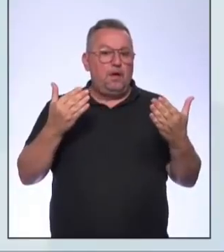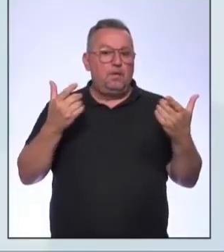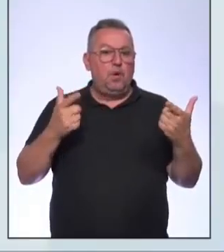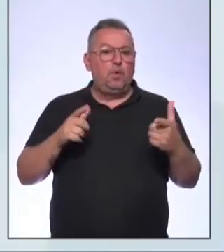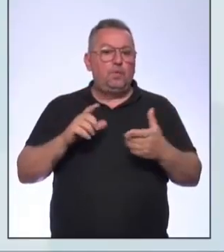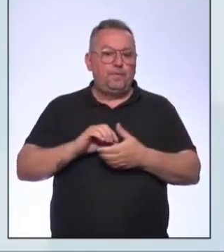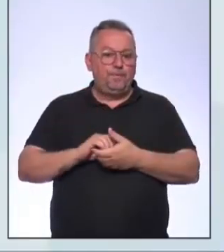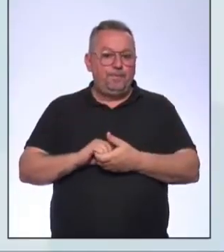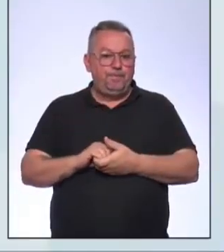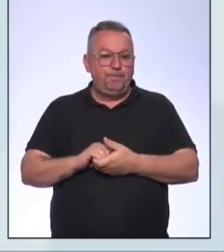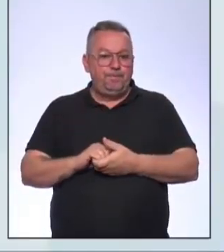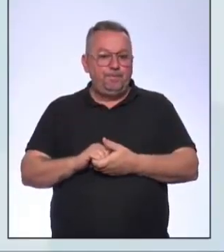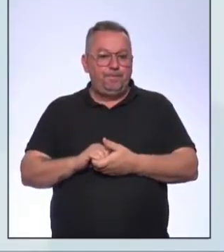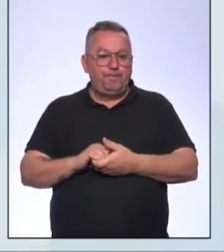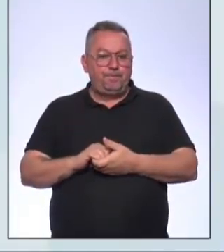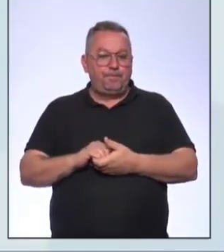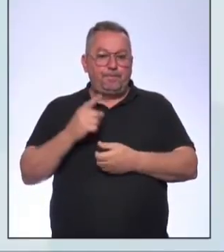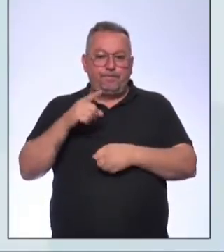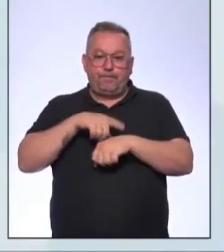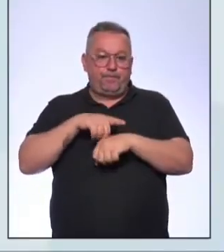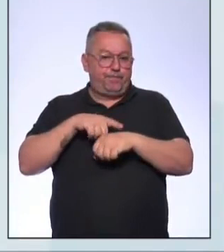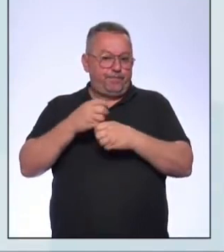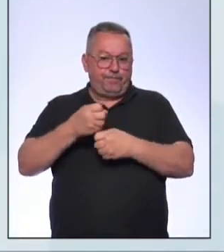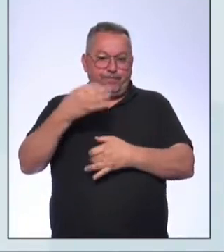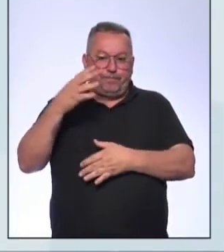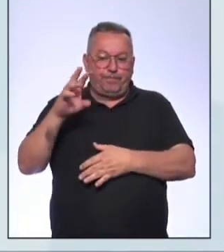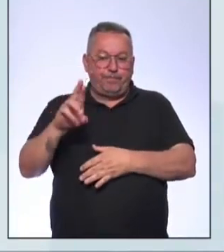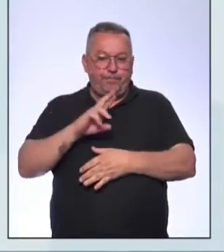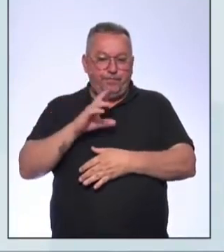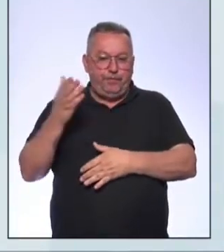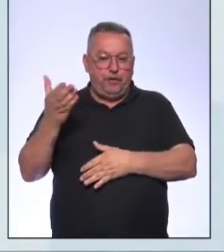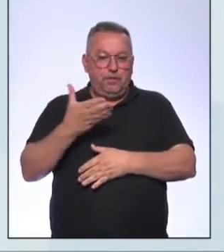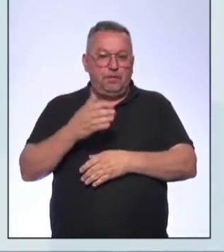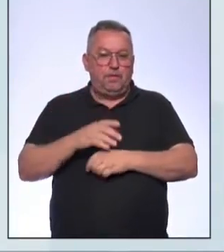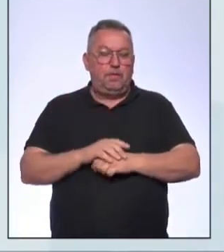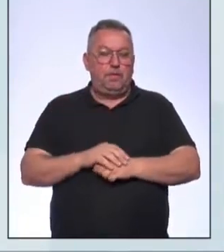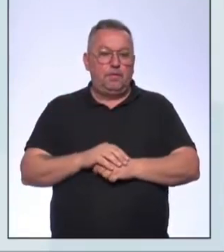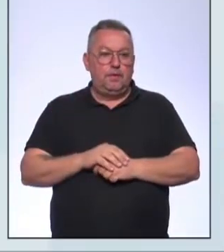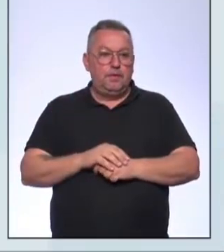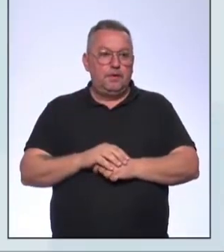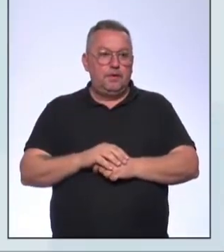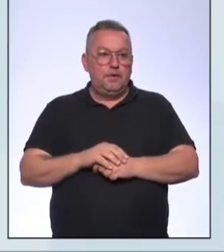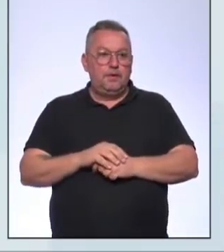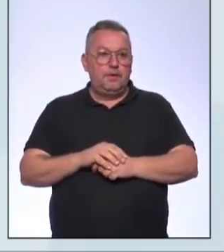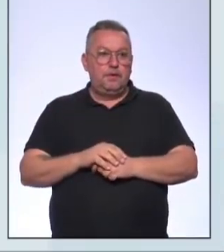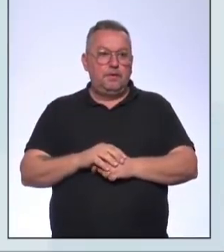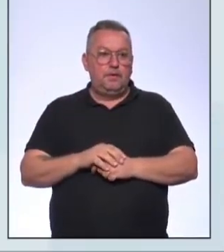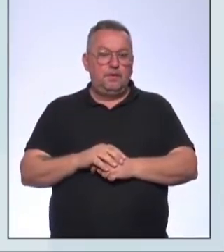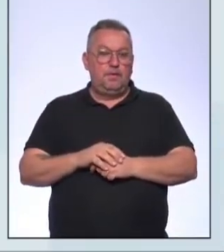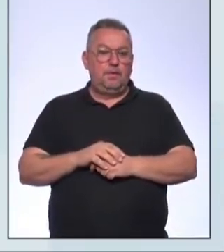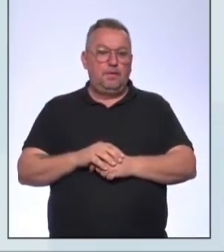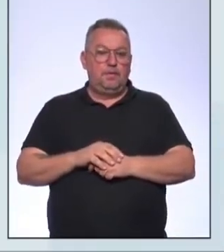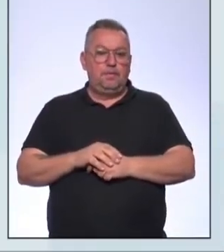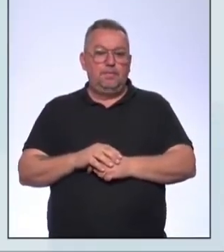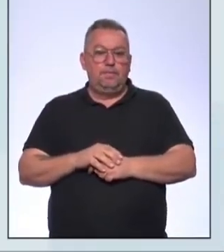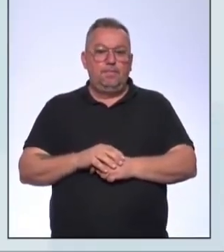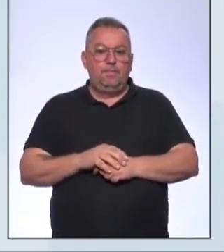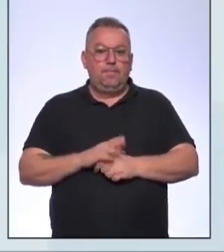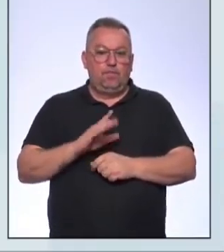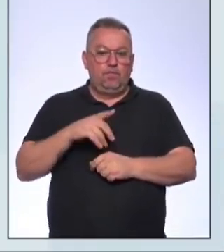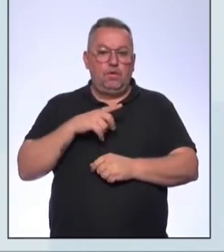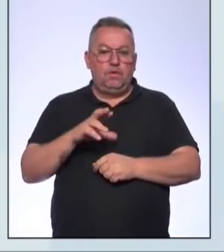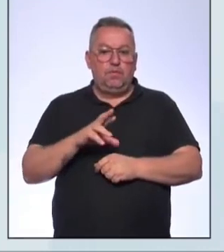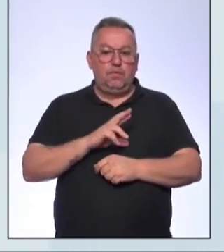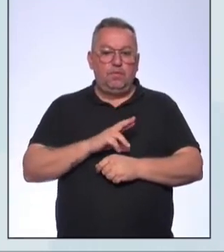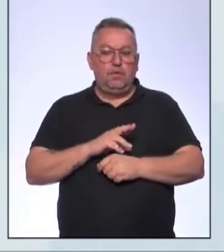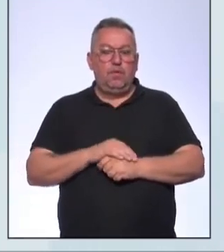ver aqui Não vou dar nem tempo no chat aí. Vamos ver. O primeiro que responder, vamos ver se tem algum que já responde, professora. Já tem algum que já respondeu?